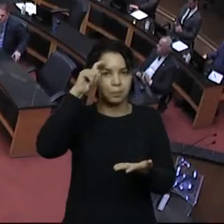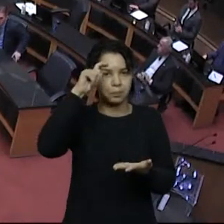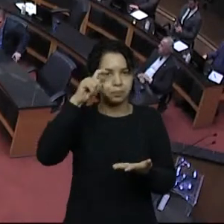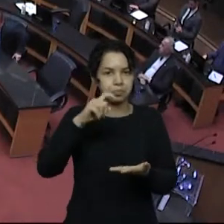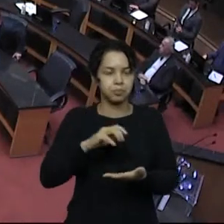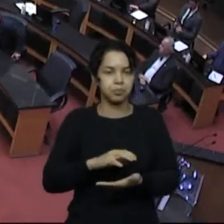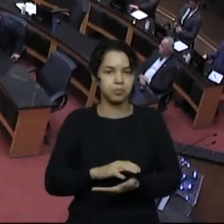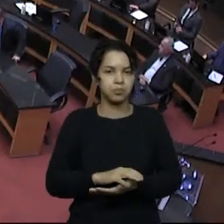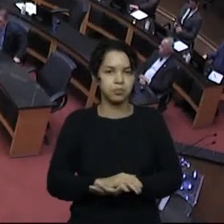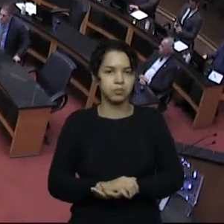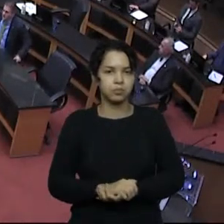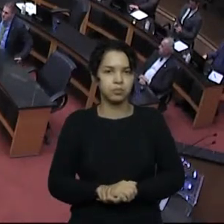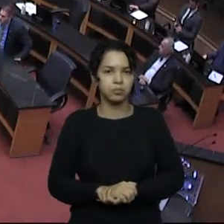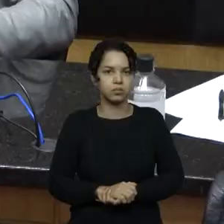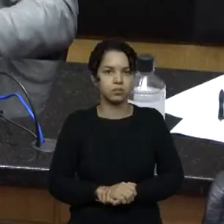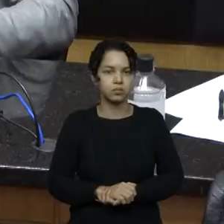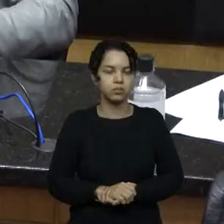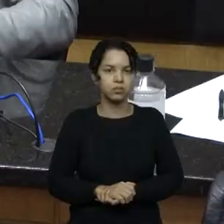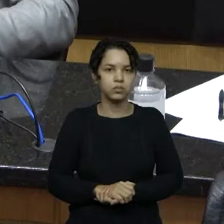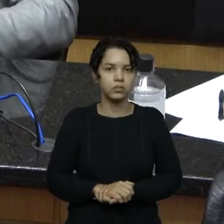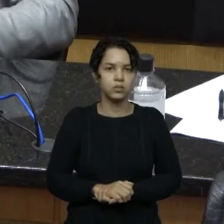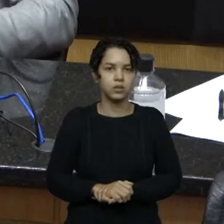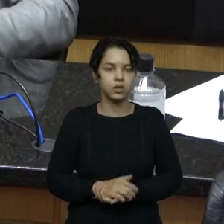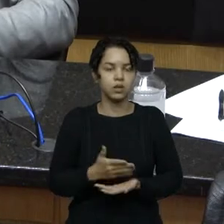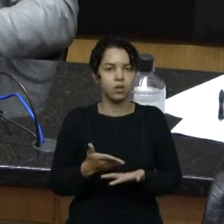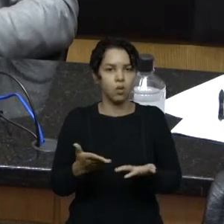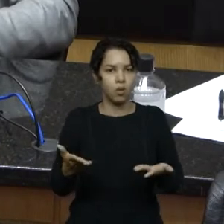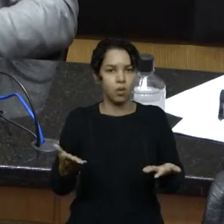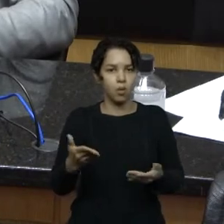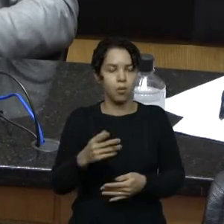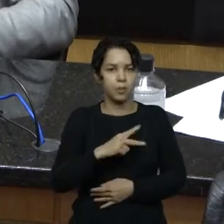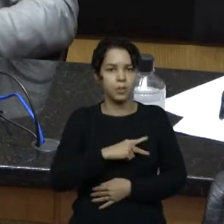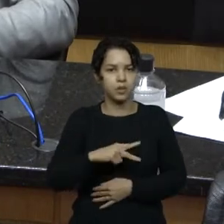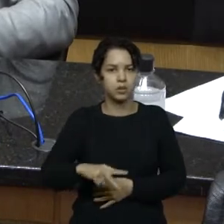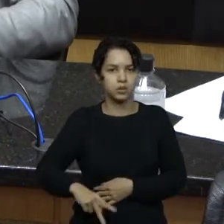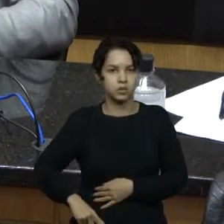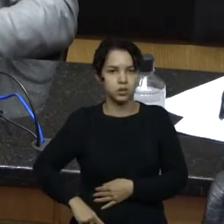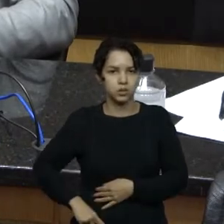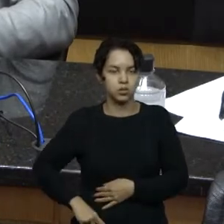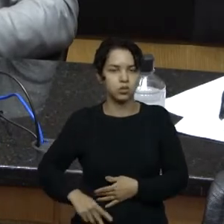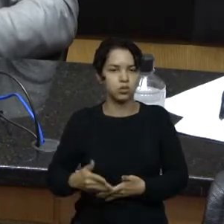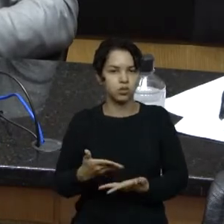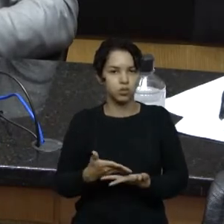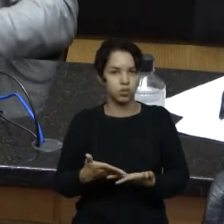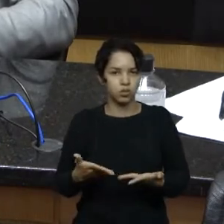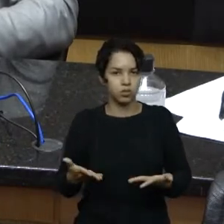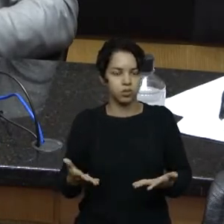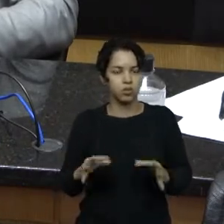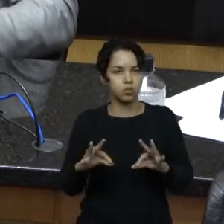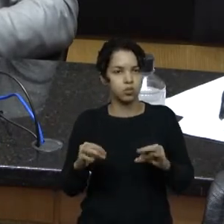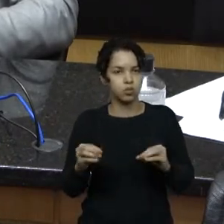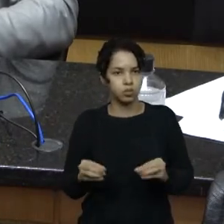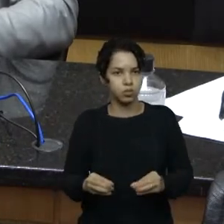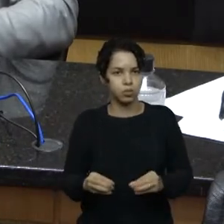Mas vamos voltar então por aclamação só Presidente senhoras deputadas e senhores deputados